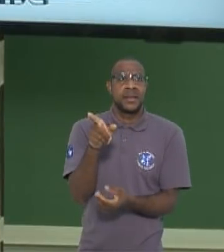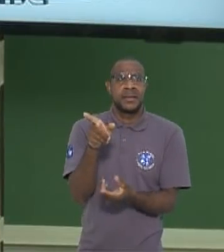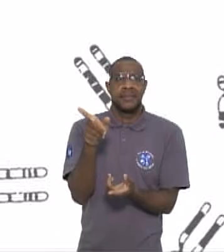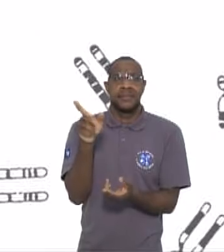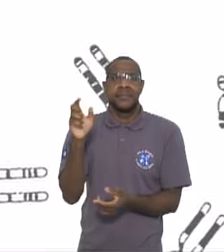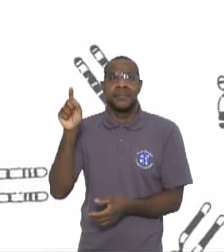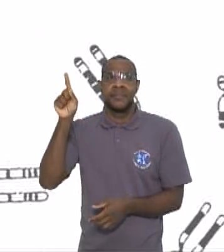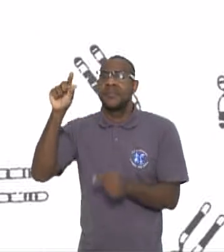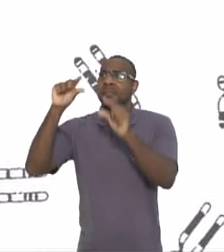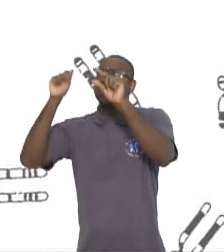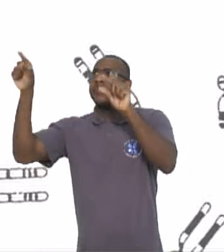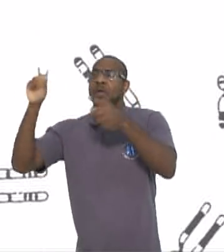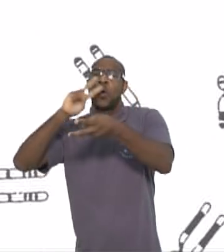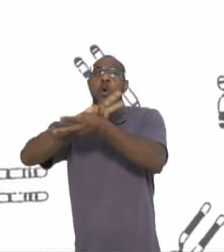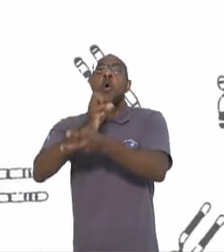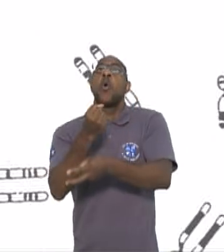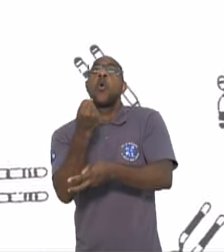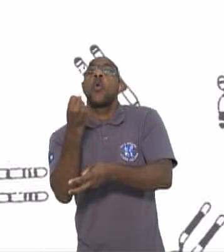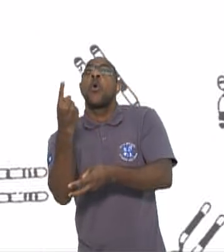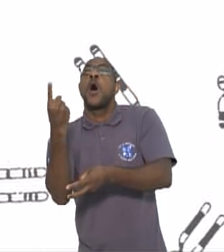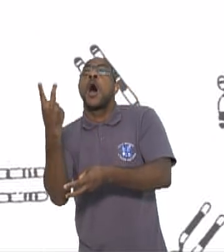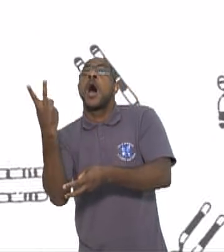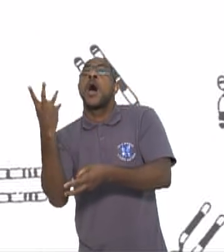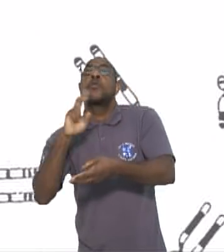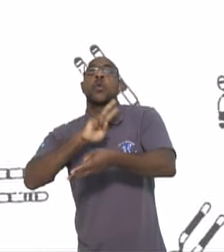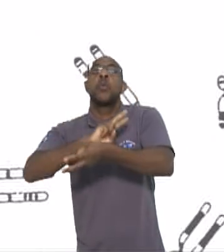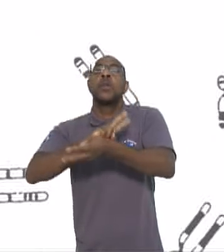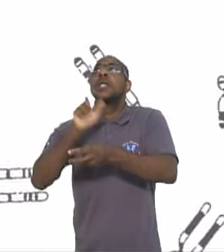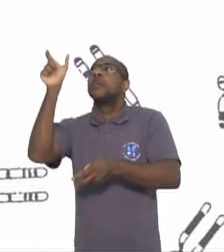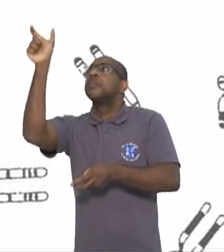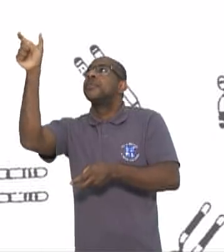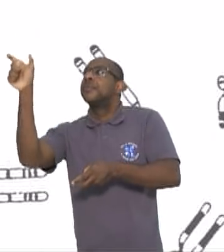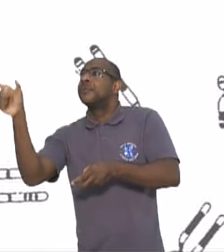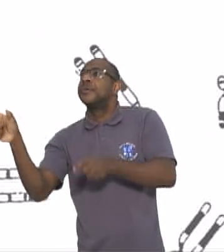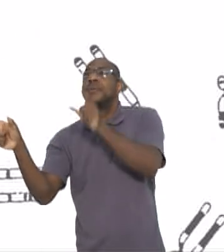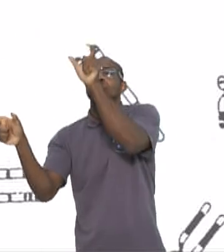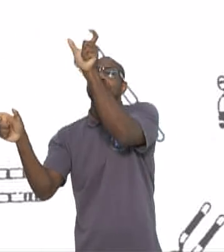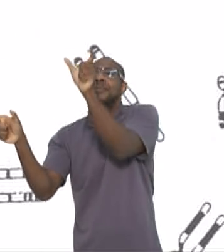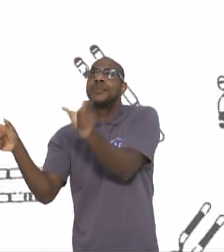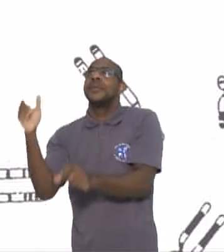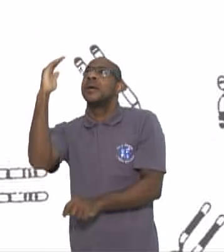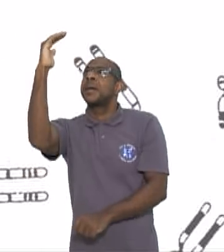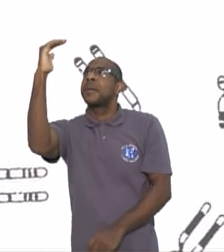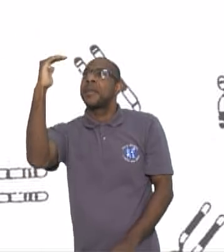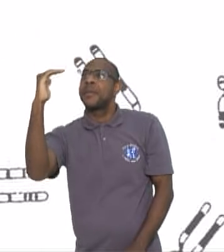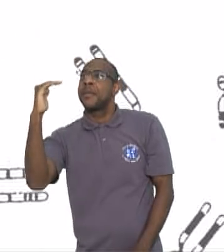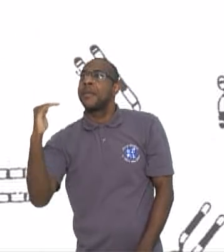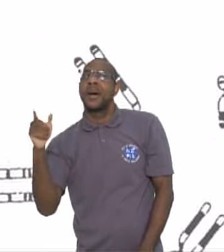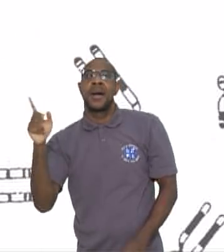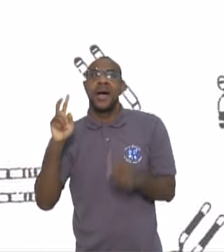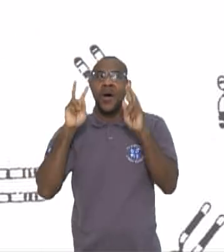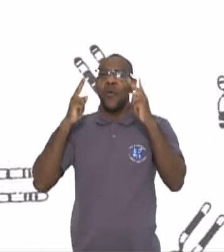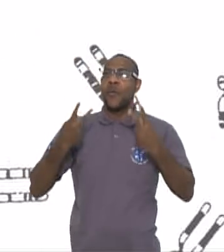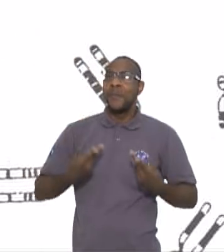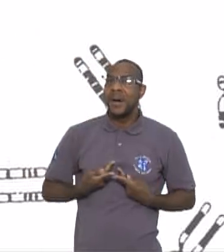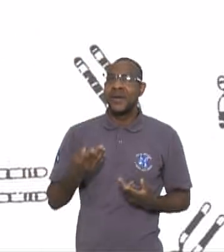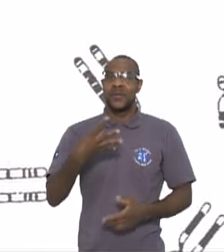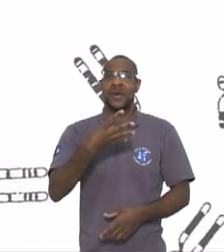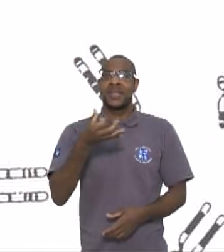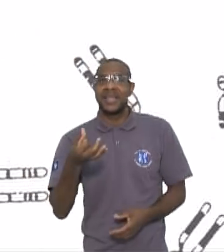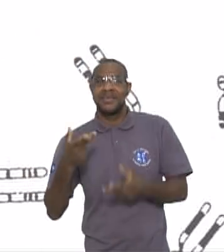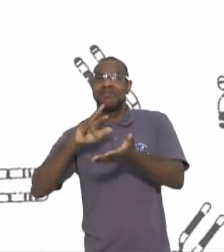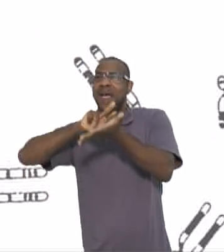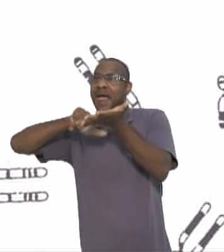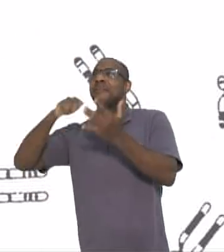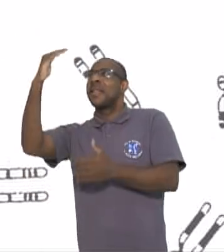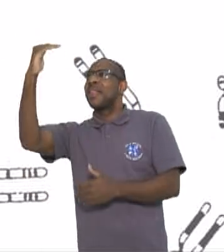borboleta 380, cavalo e o tatu 64, chimpanzé 48, humano 46, milho 20 e